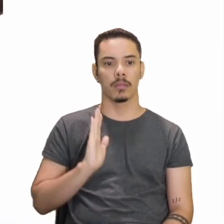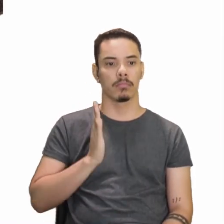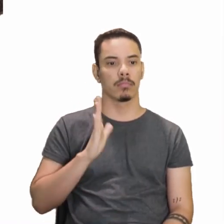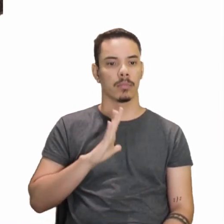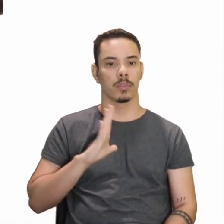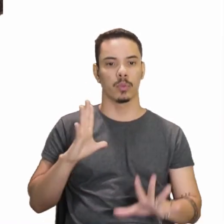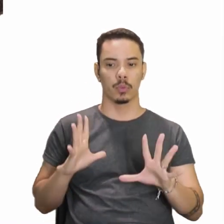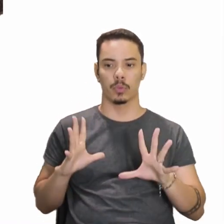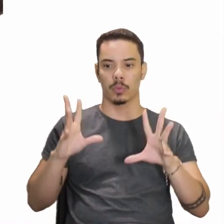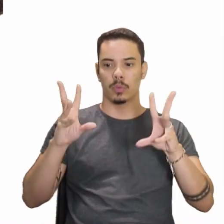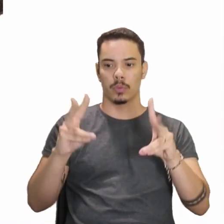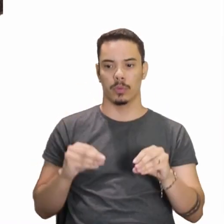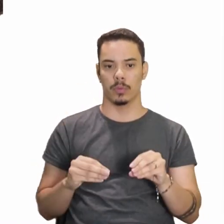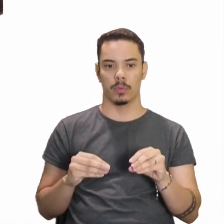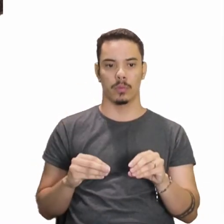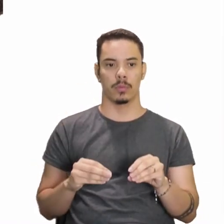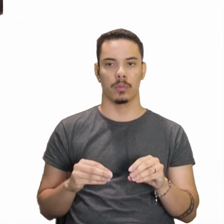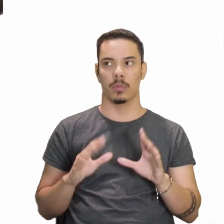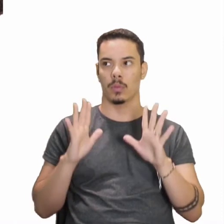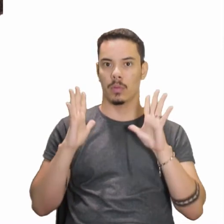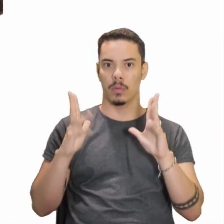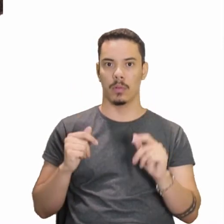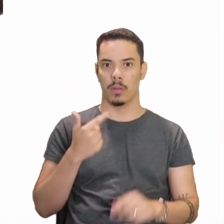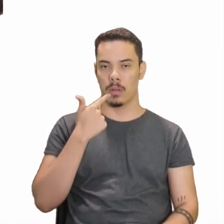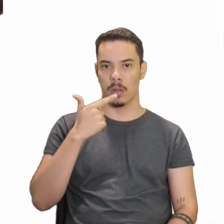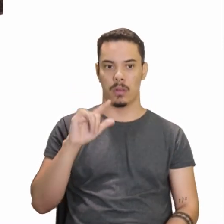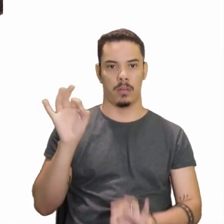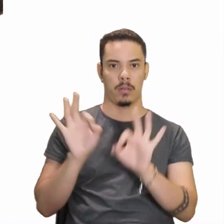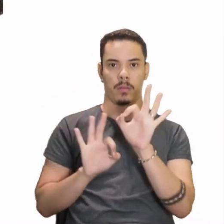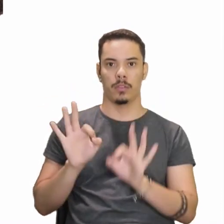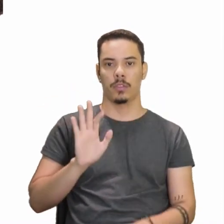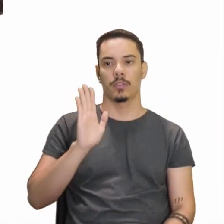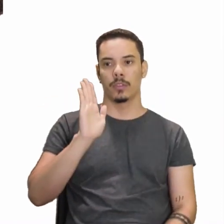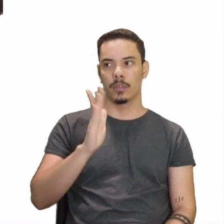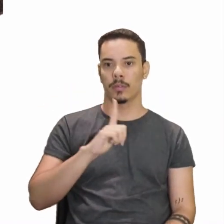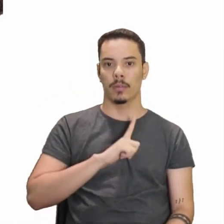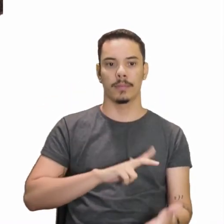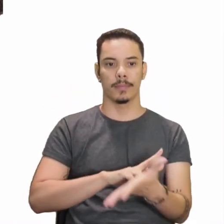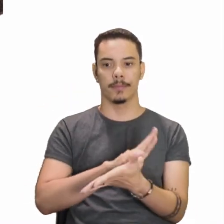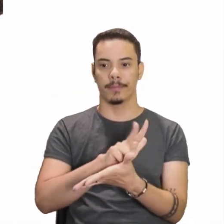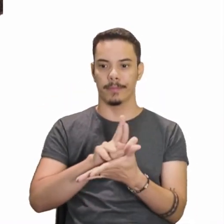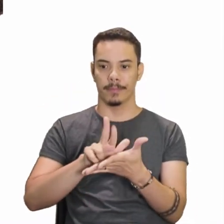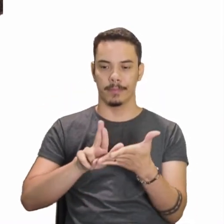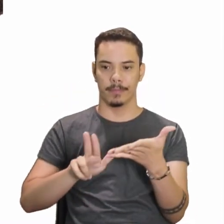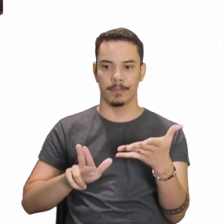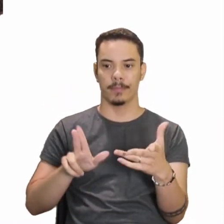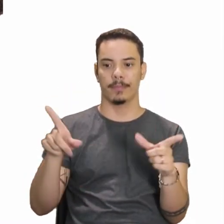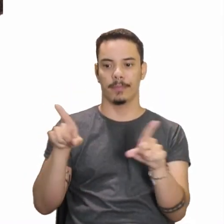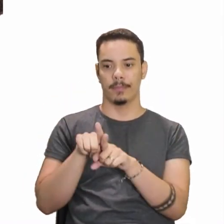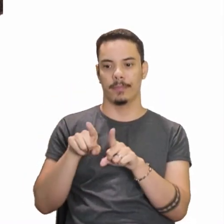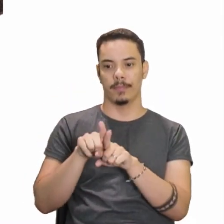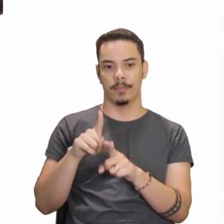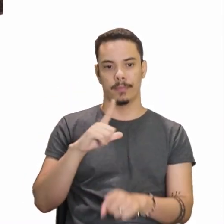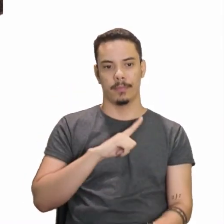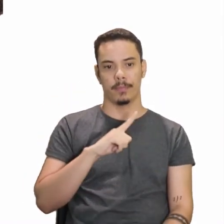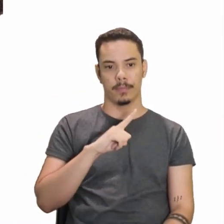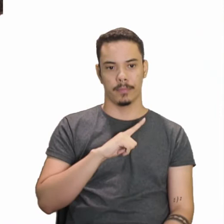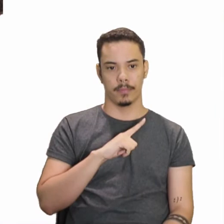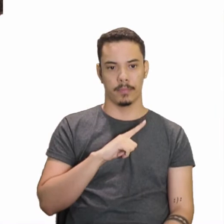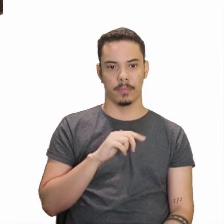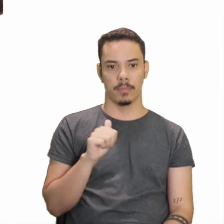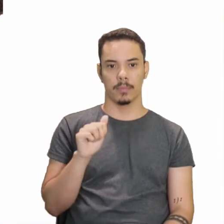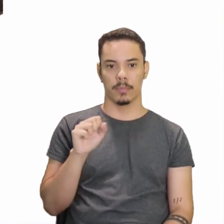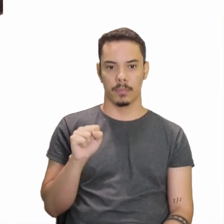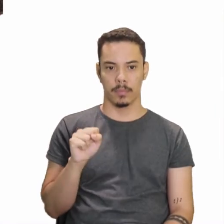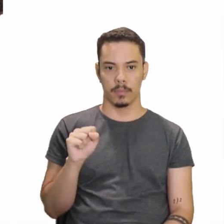a língua organizada, né? Veja que nós temos aqui a pluralidade, as armas, os